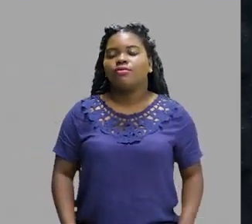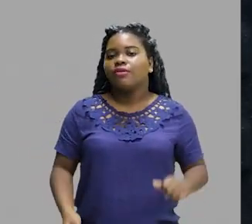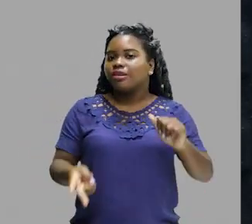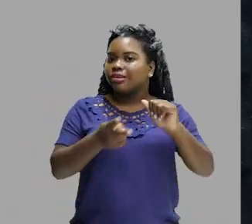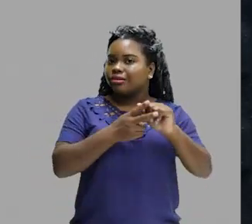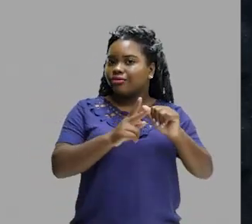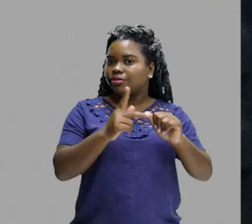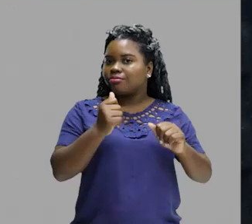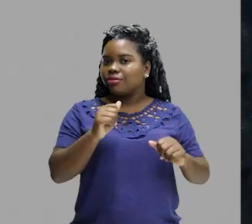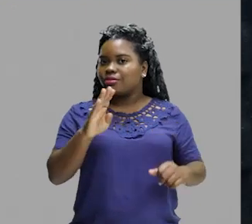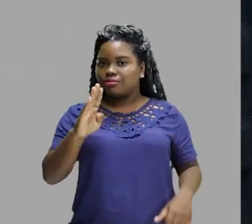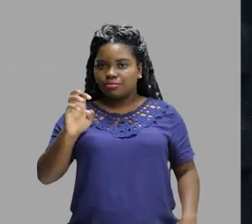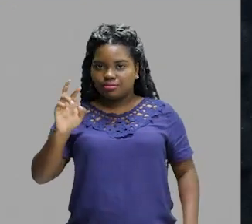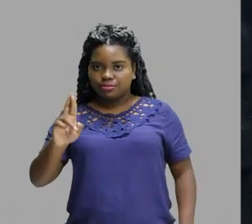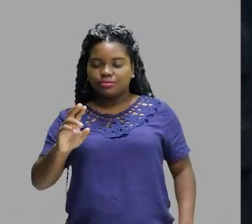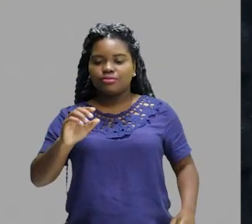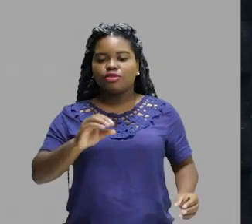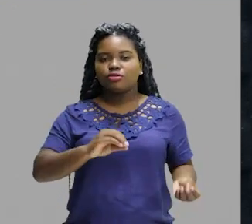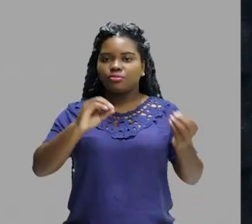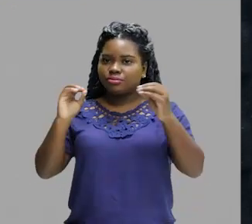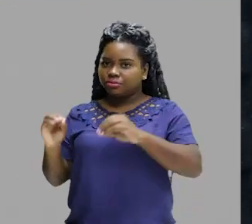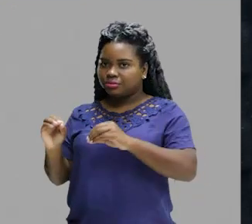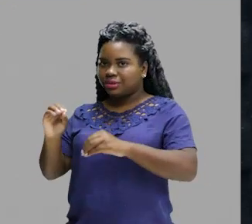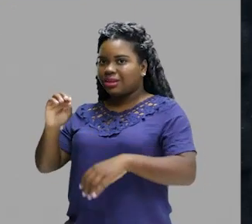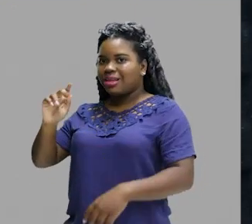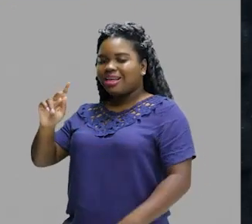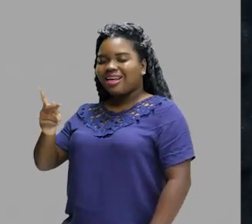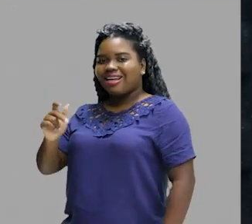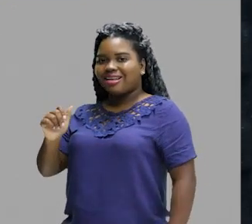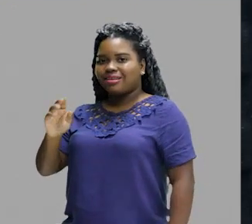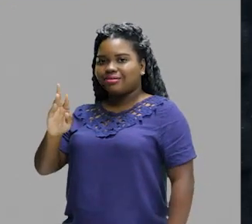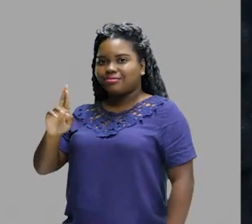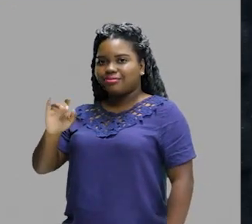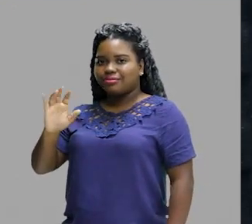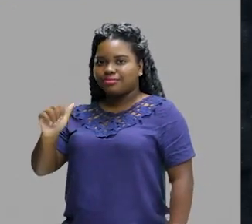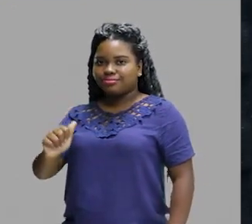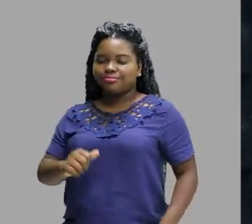haber fica na forma de abria, abria.